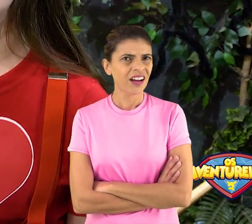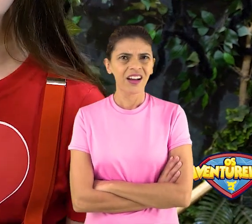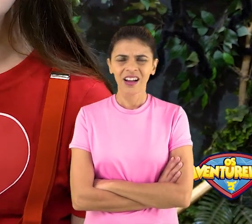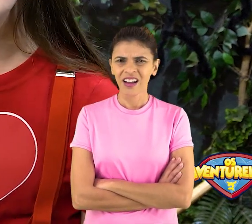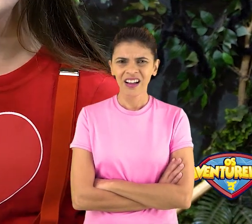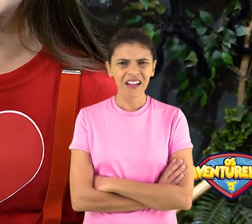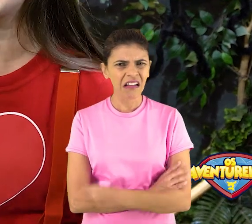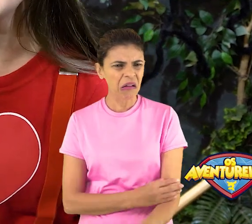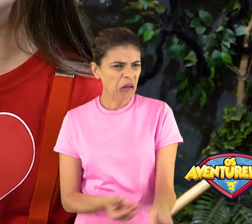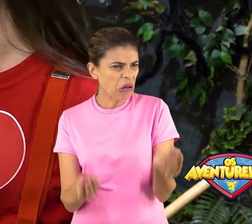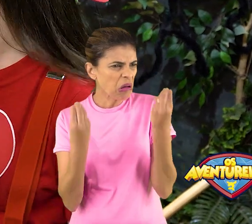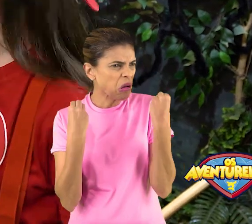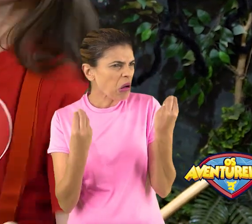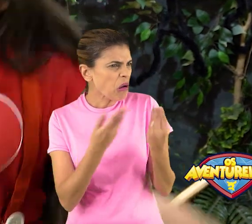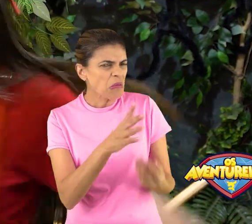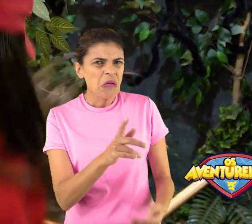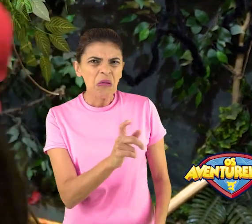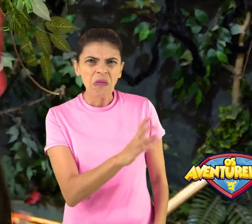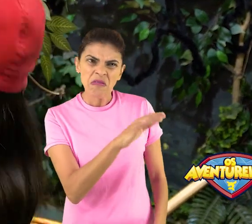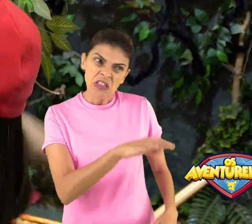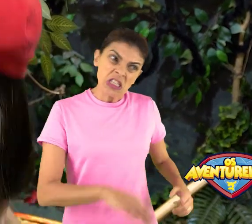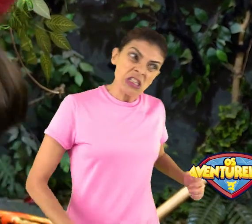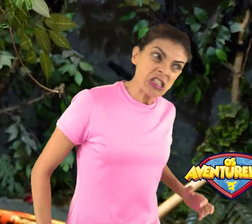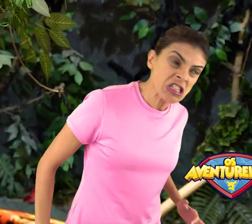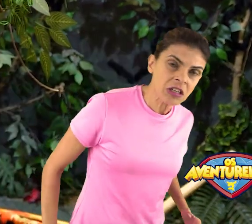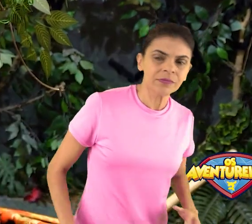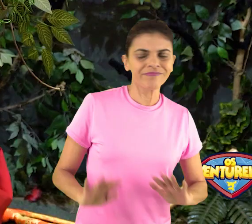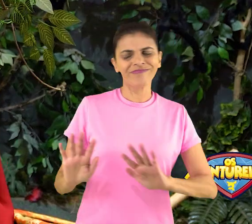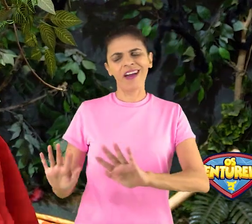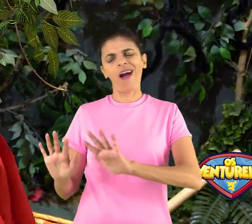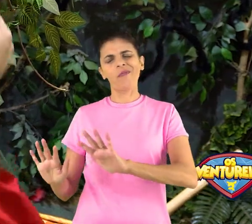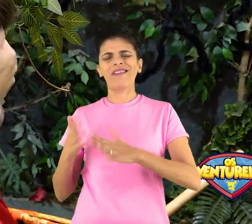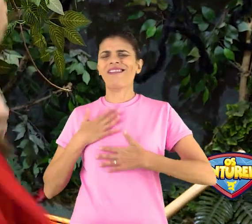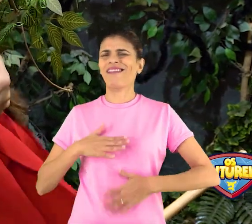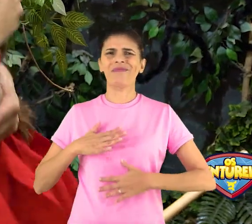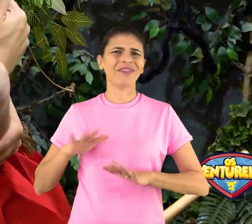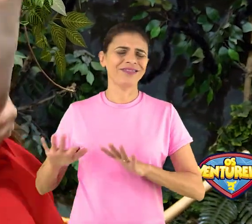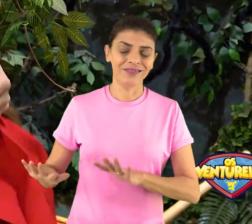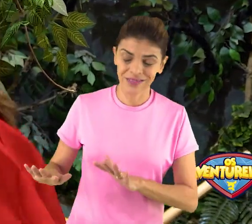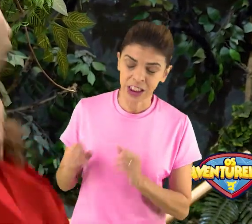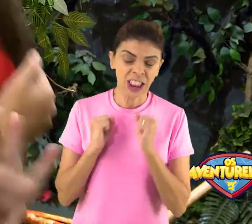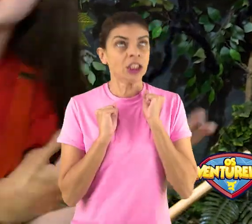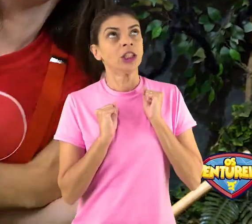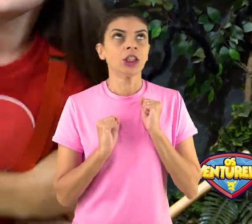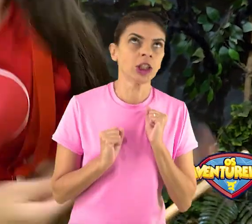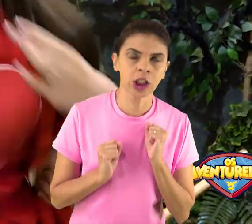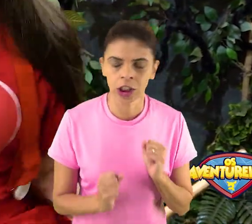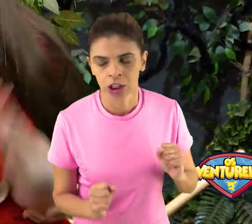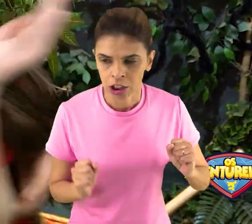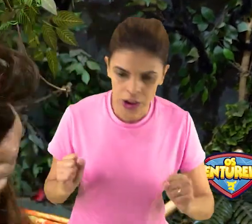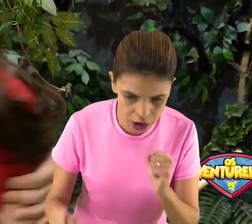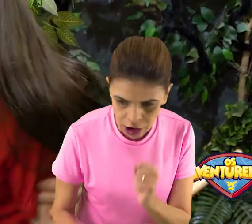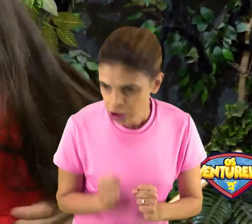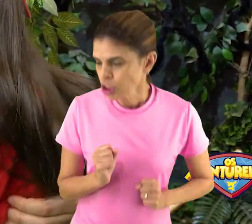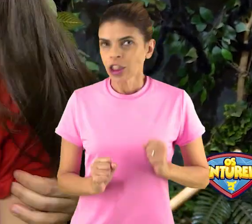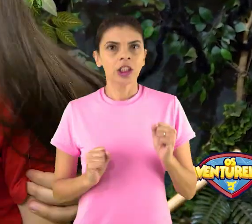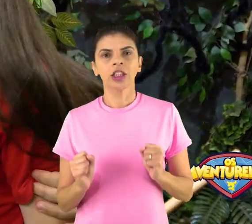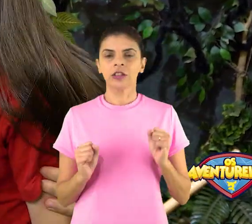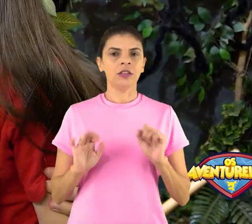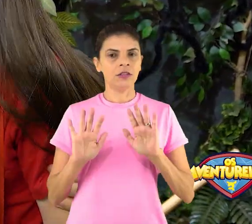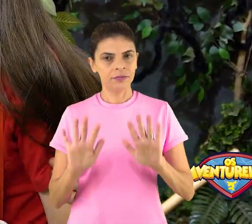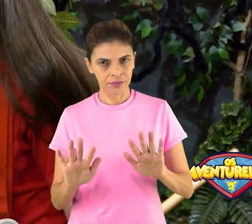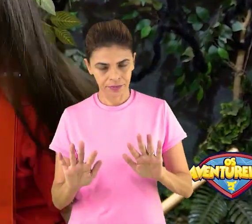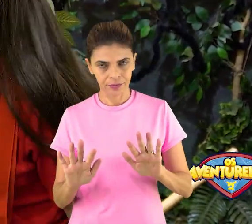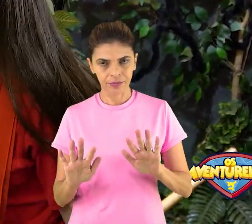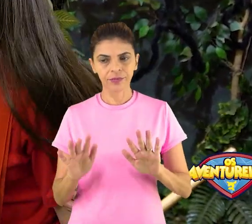O que ele disse? Calma, aventureira vermelha, espera! Calma, olha só, para! Pelo